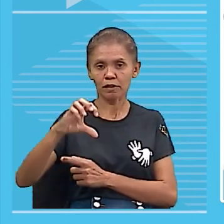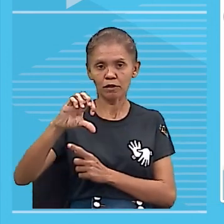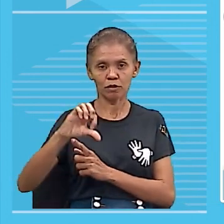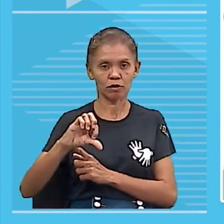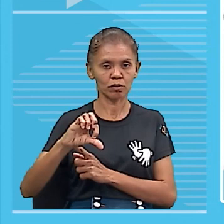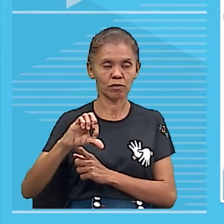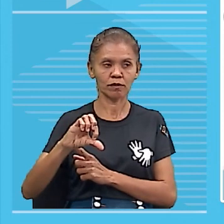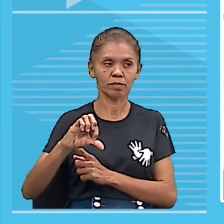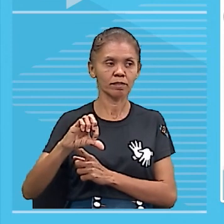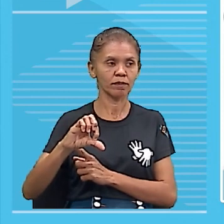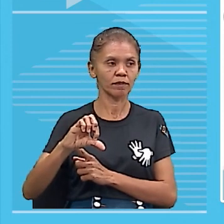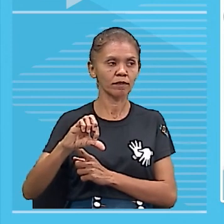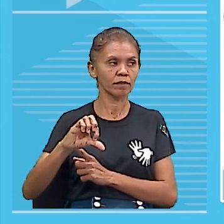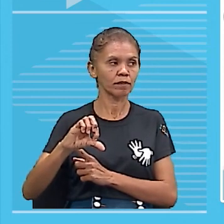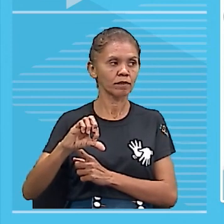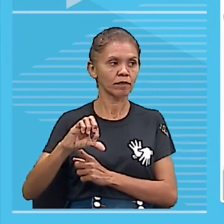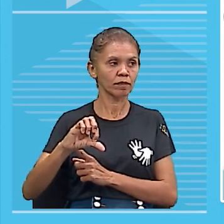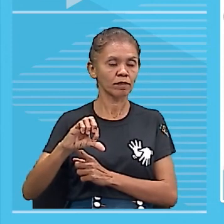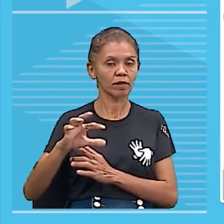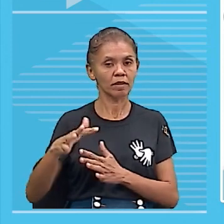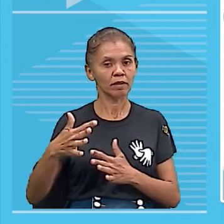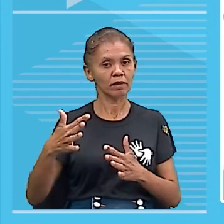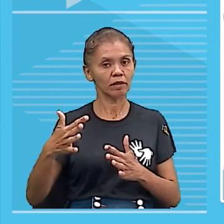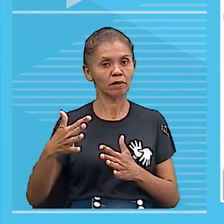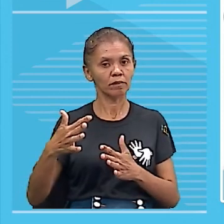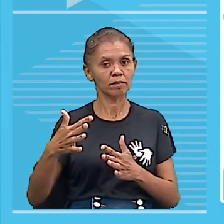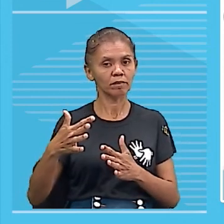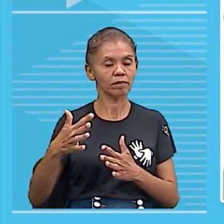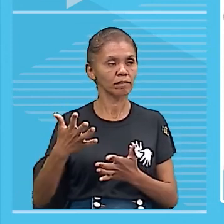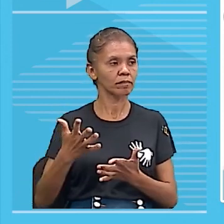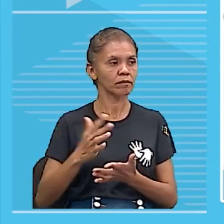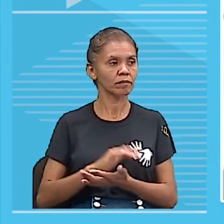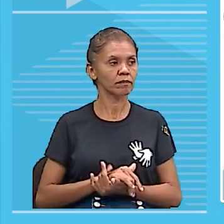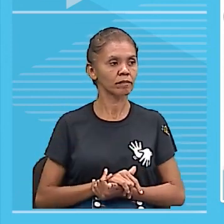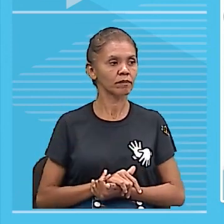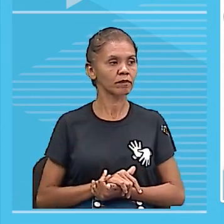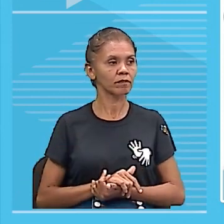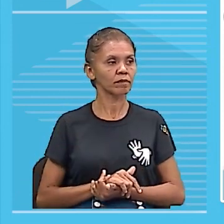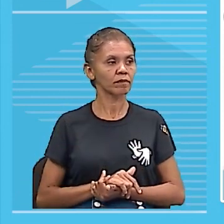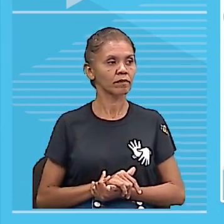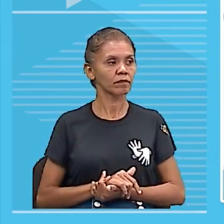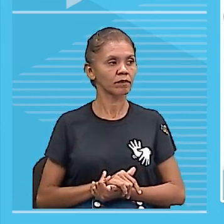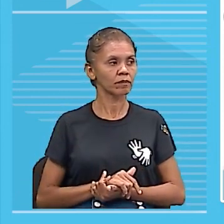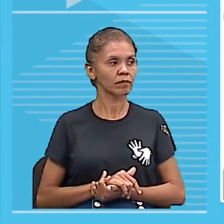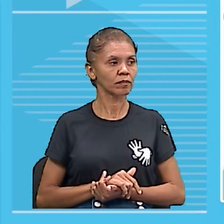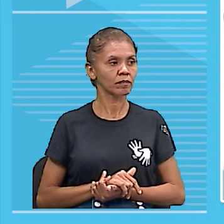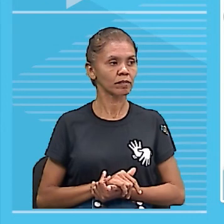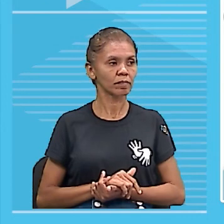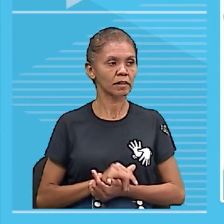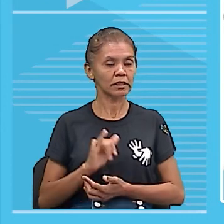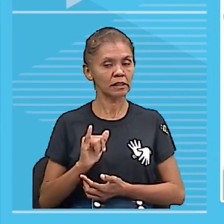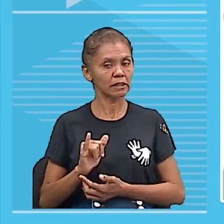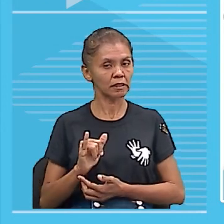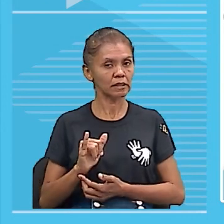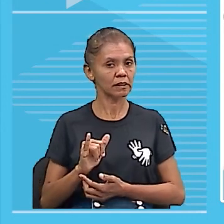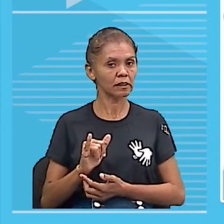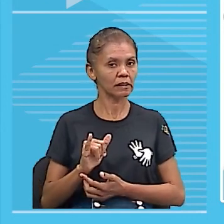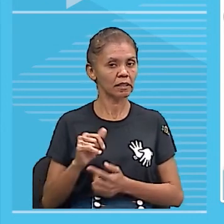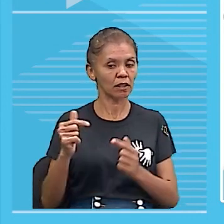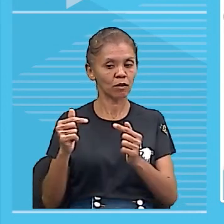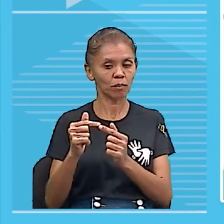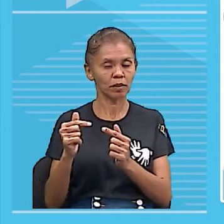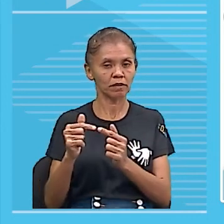E qual é o caso especial e para Associação em paralelo